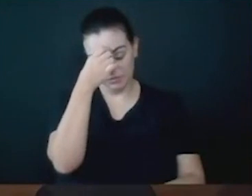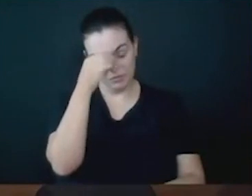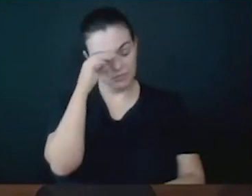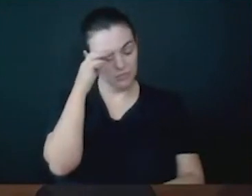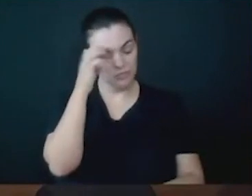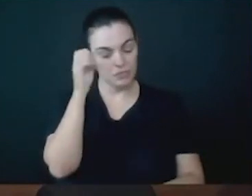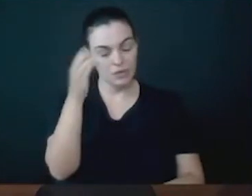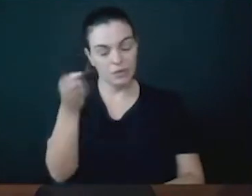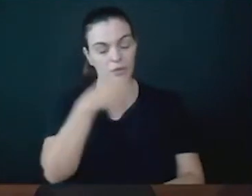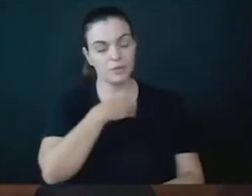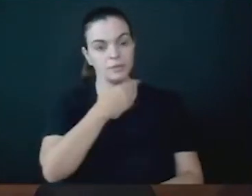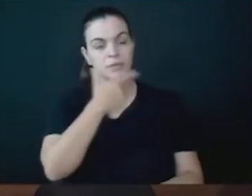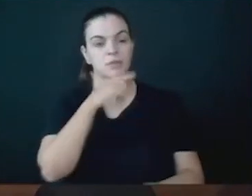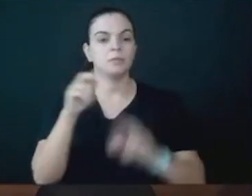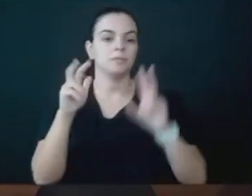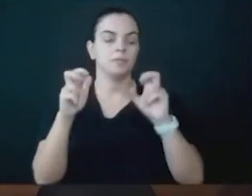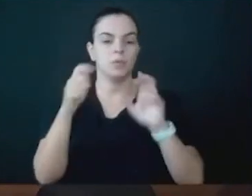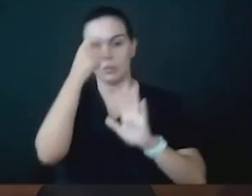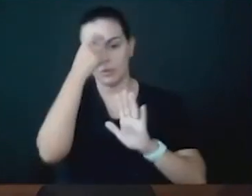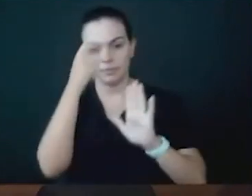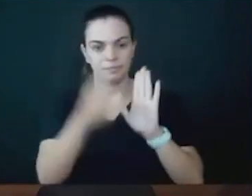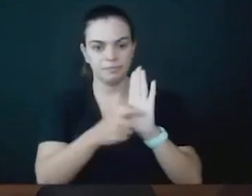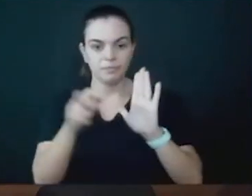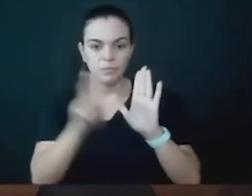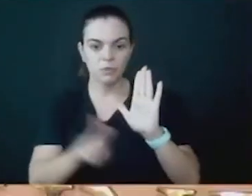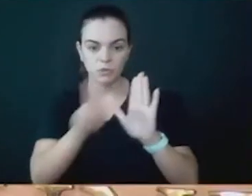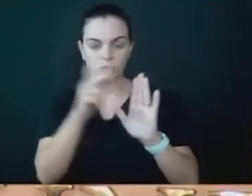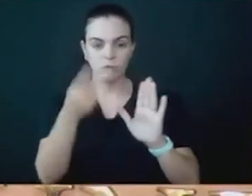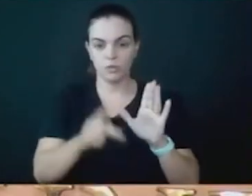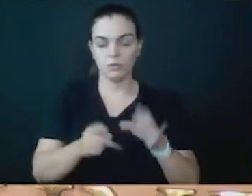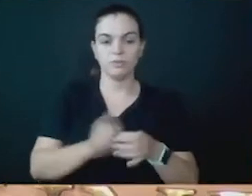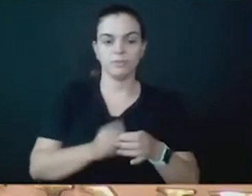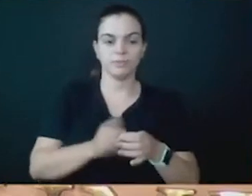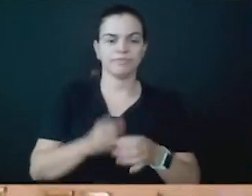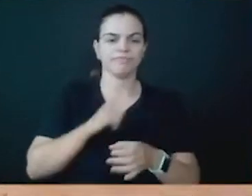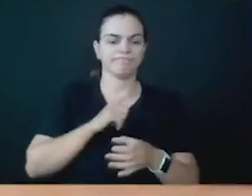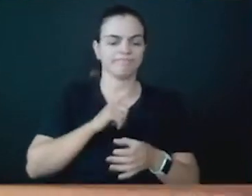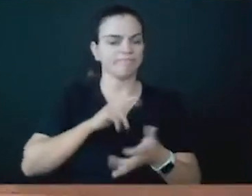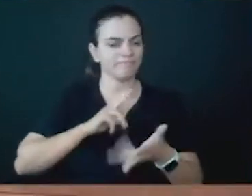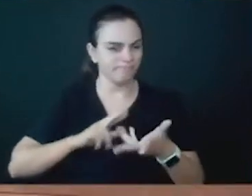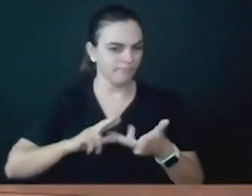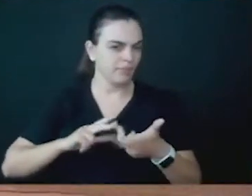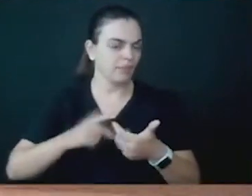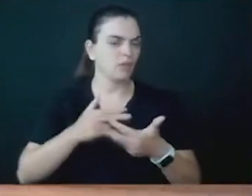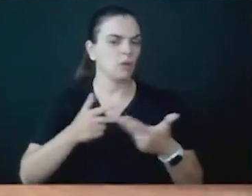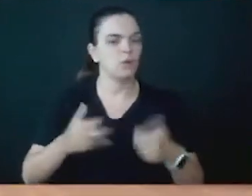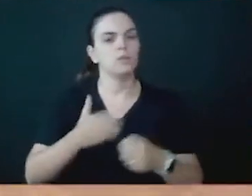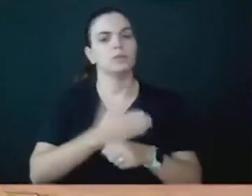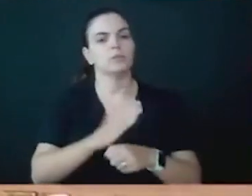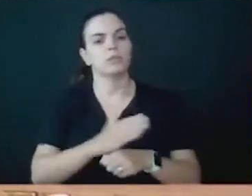ao uso de inteligência artificial no município, existem diversas ações, né, como, por exemplo, o